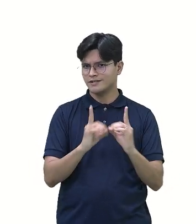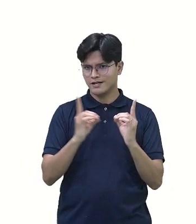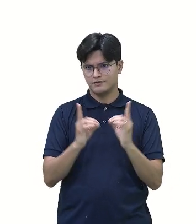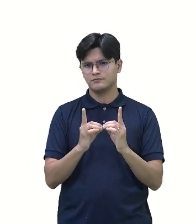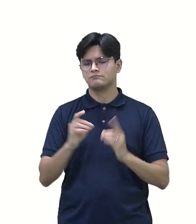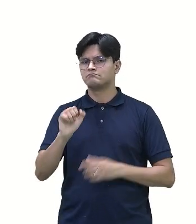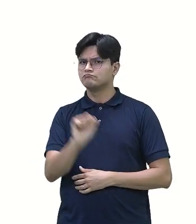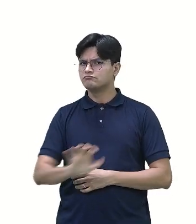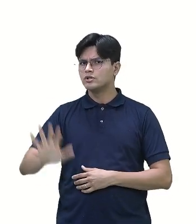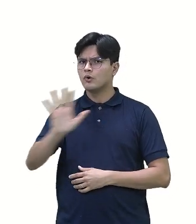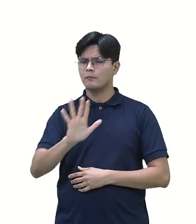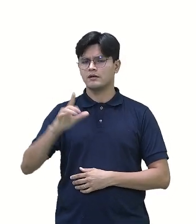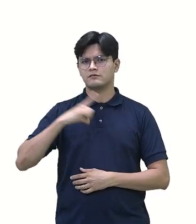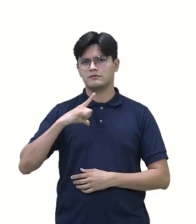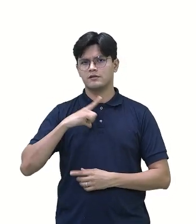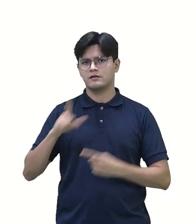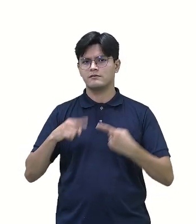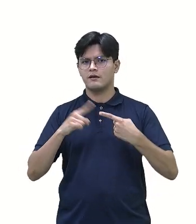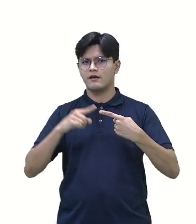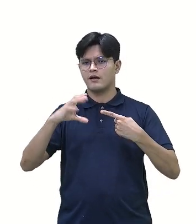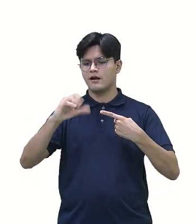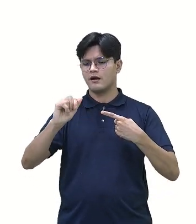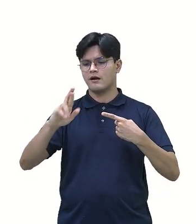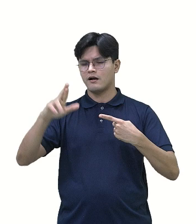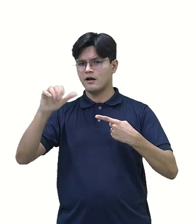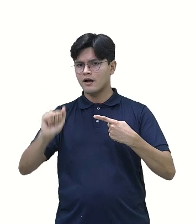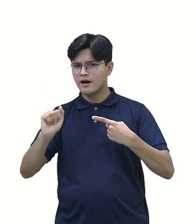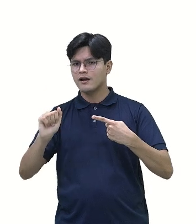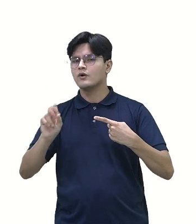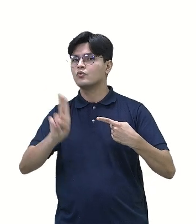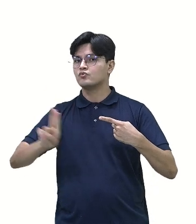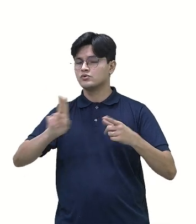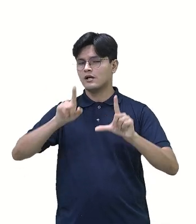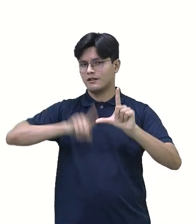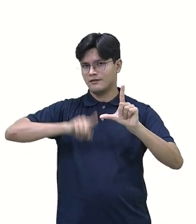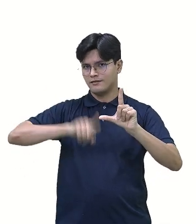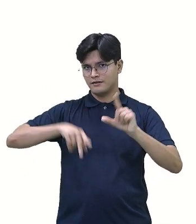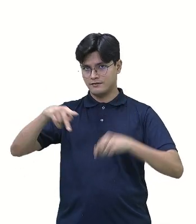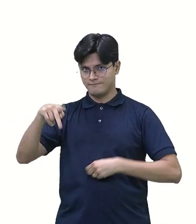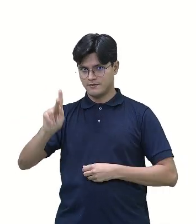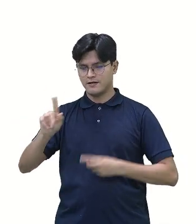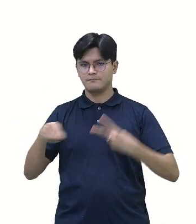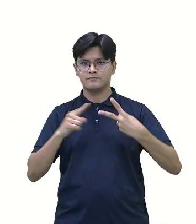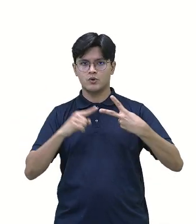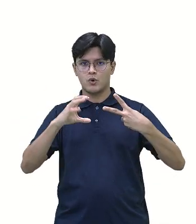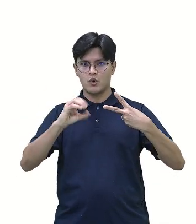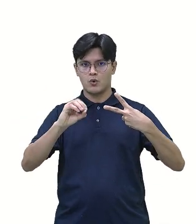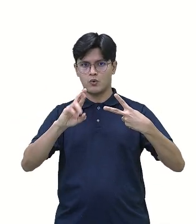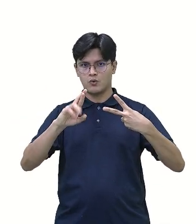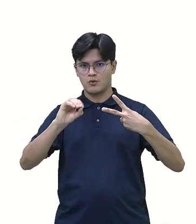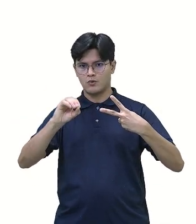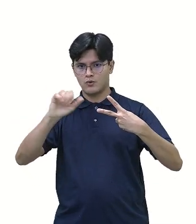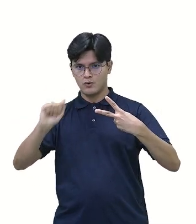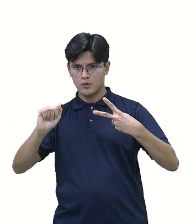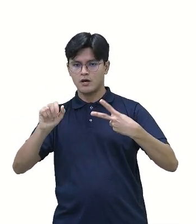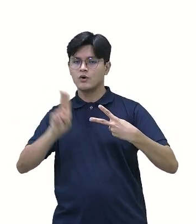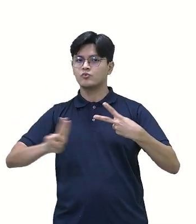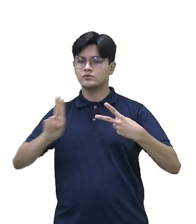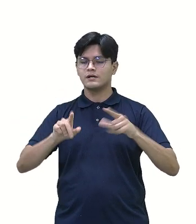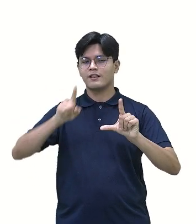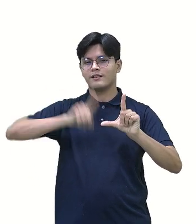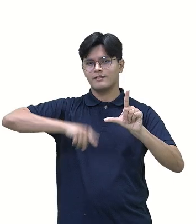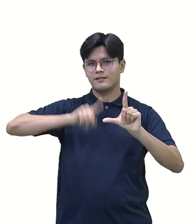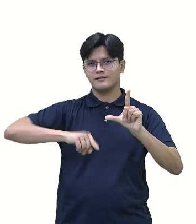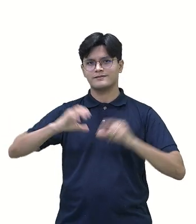chamar a cara de letra K e vamos chamar a coroa de letra C, ok? Só para diferenciar,